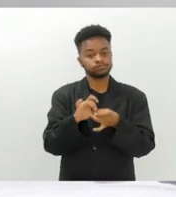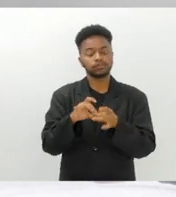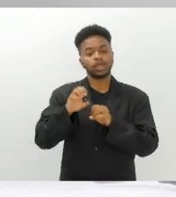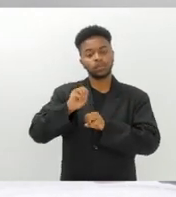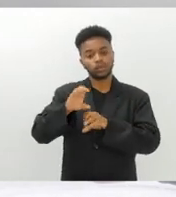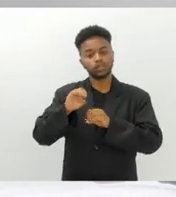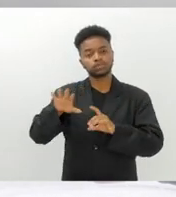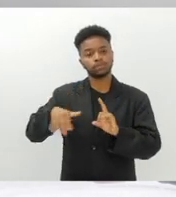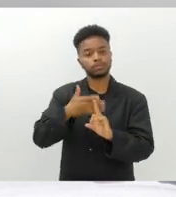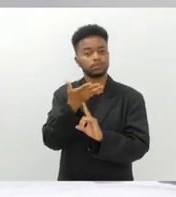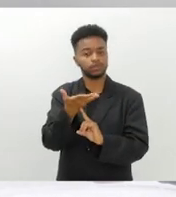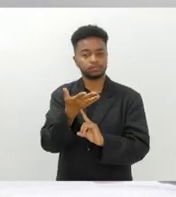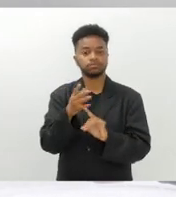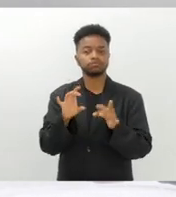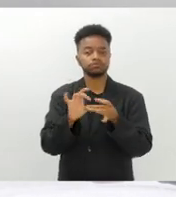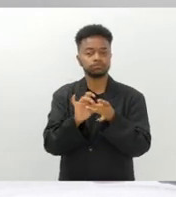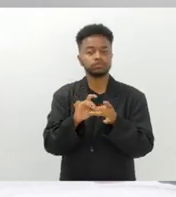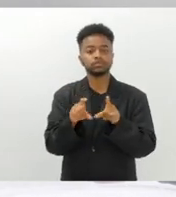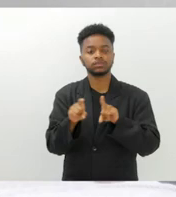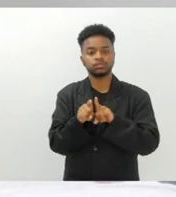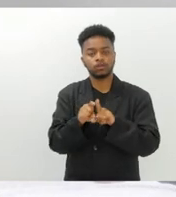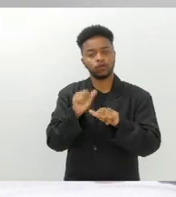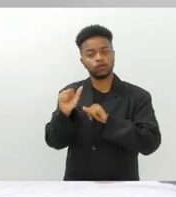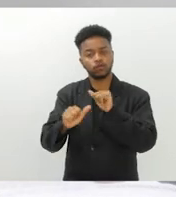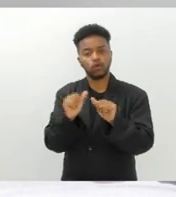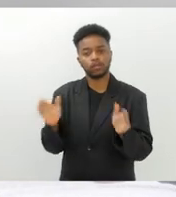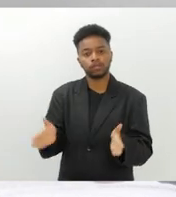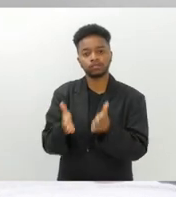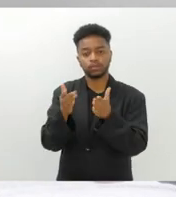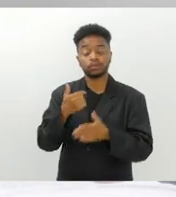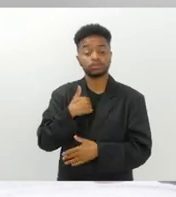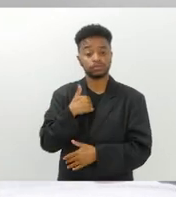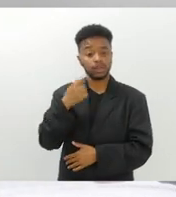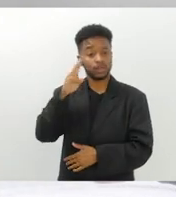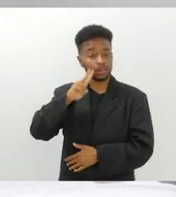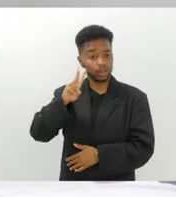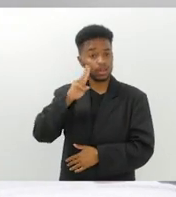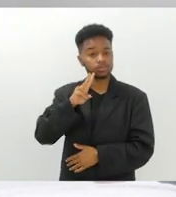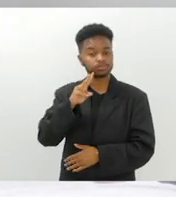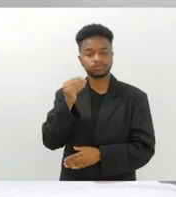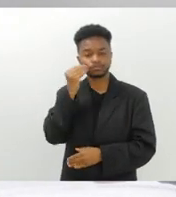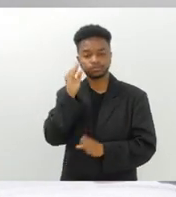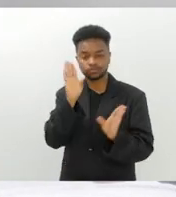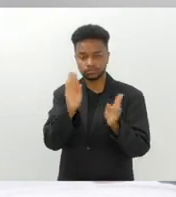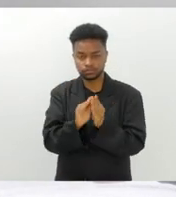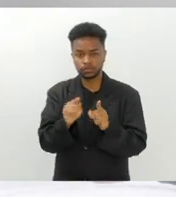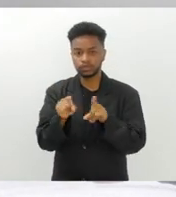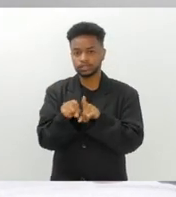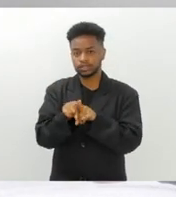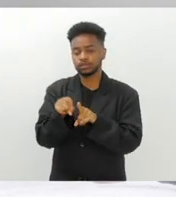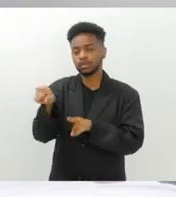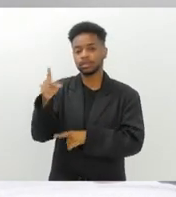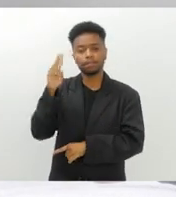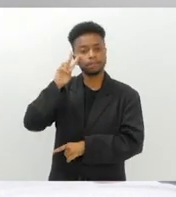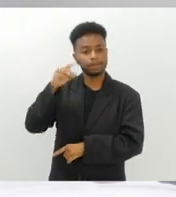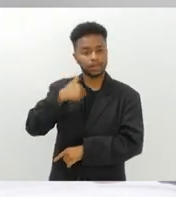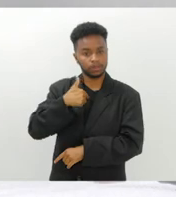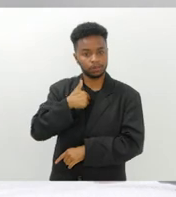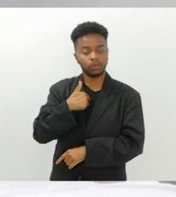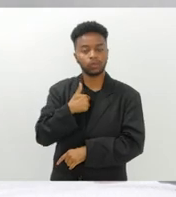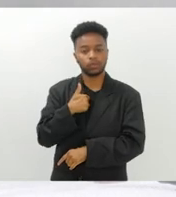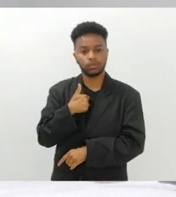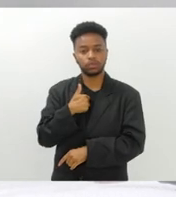ambiental esse lado transformador. E eu me lembro, para concluir isso, e você acabou me trazendo com a